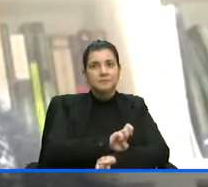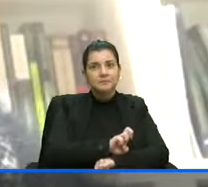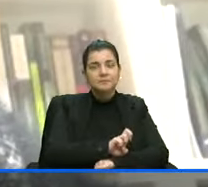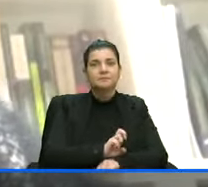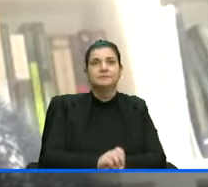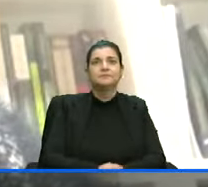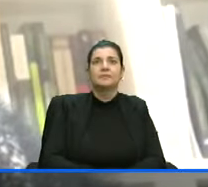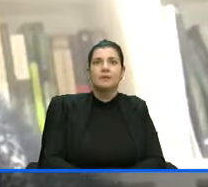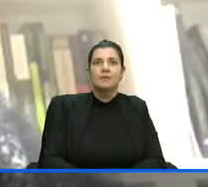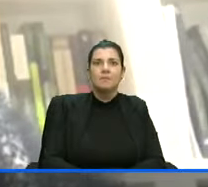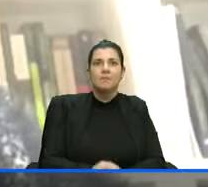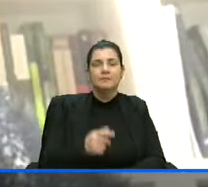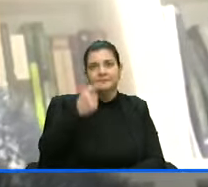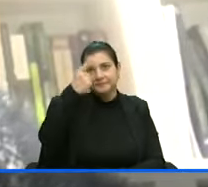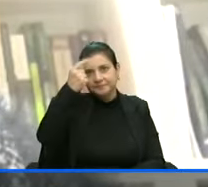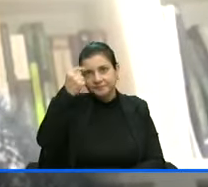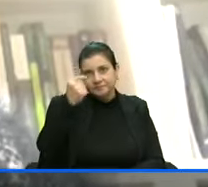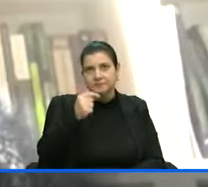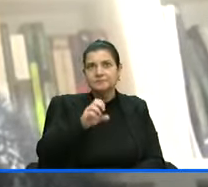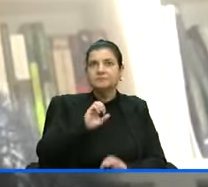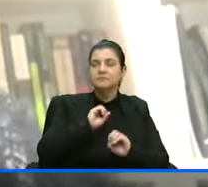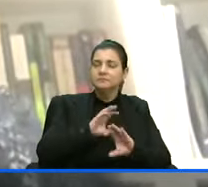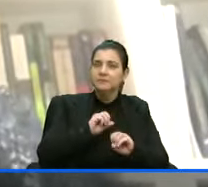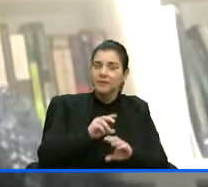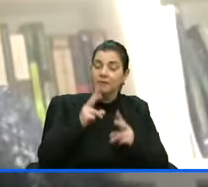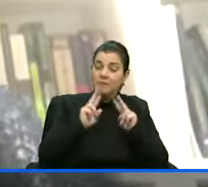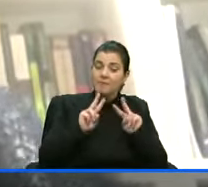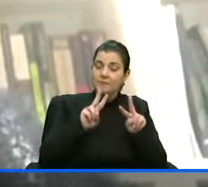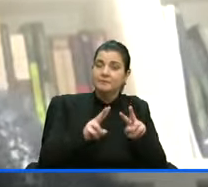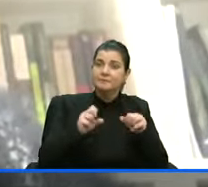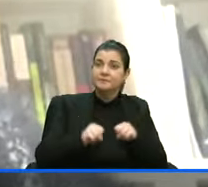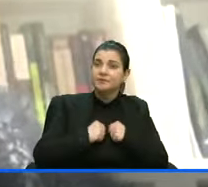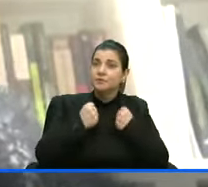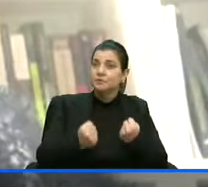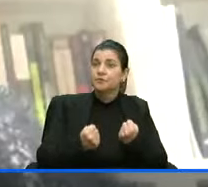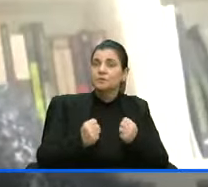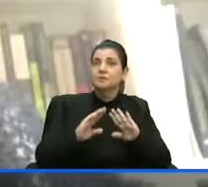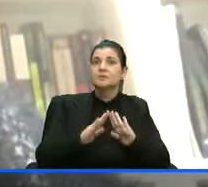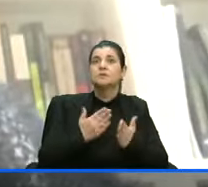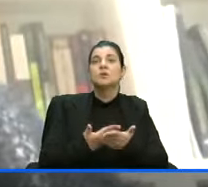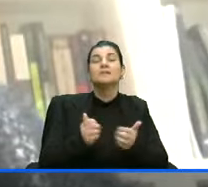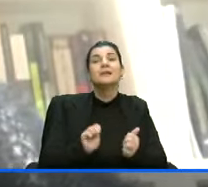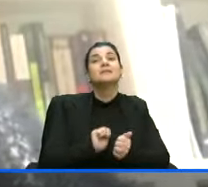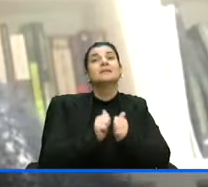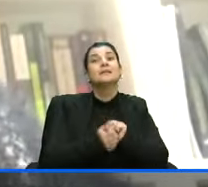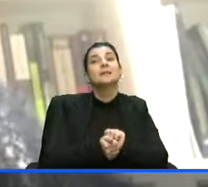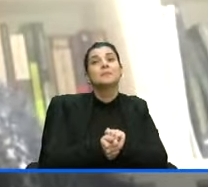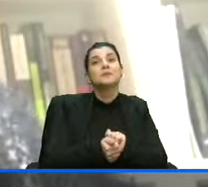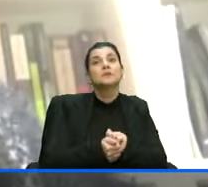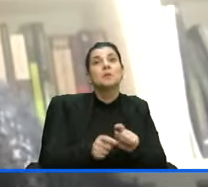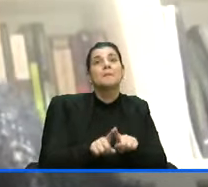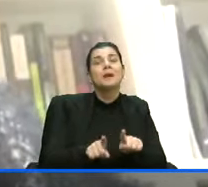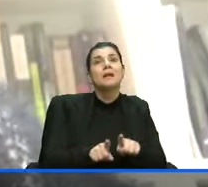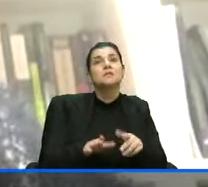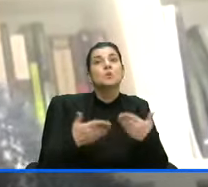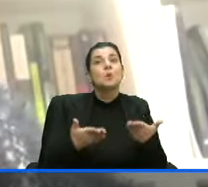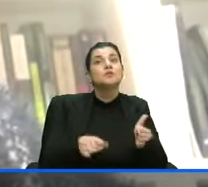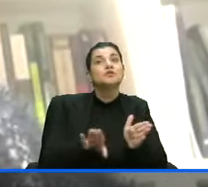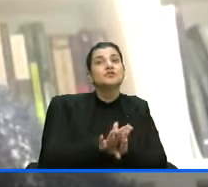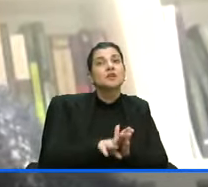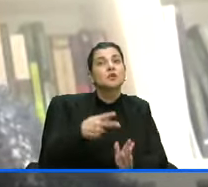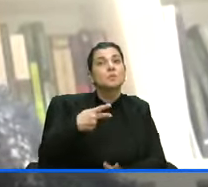educação, a gente vê, né, o esforço das escolas de estarem se adequando, mas quando a gente chega numa